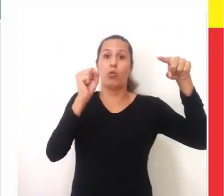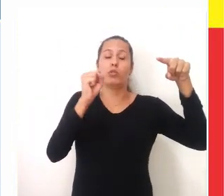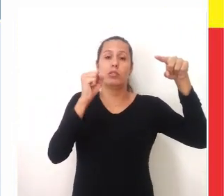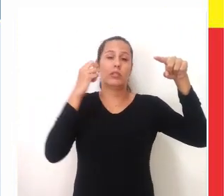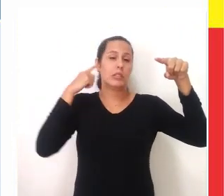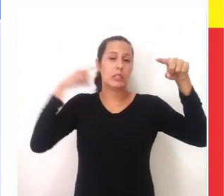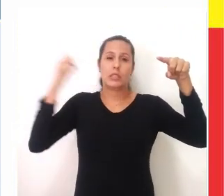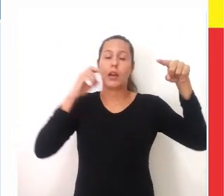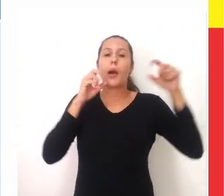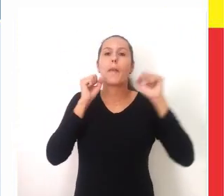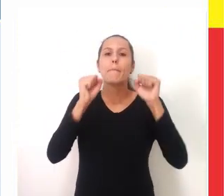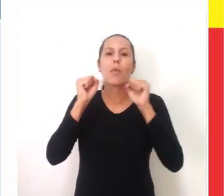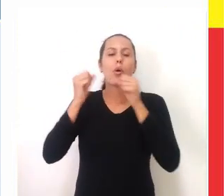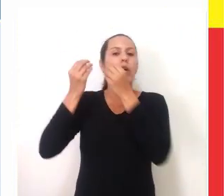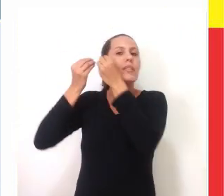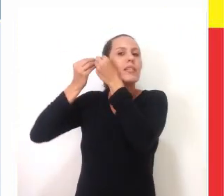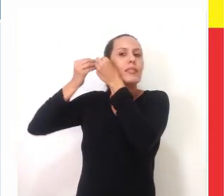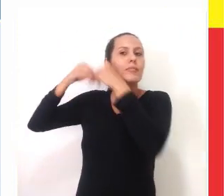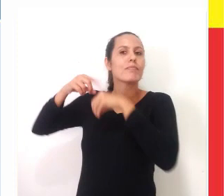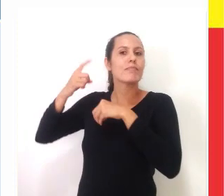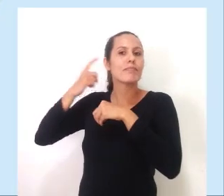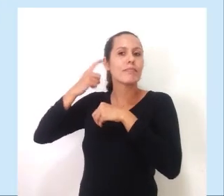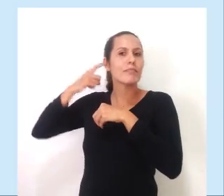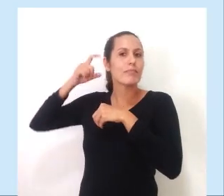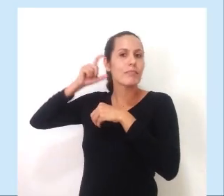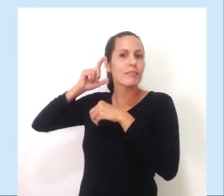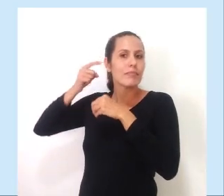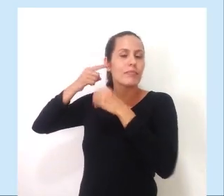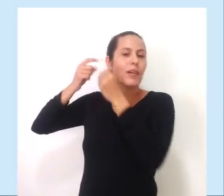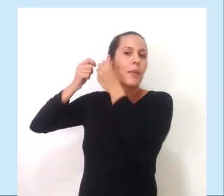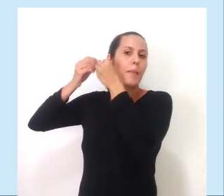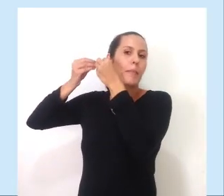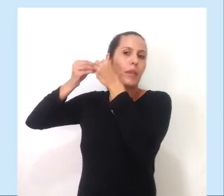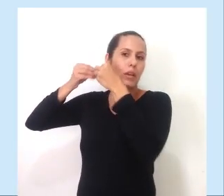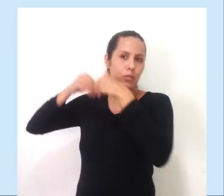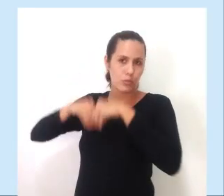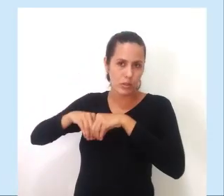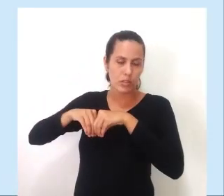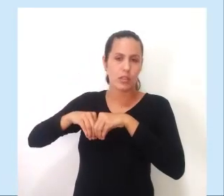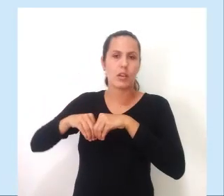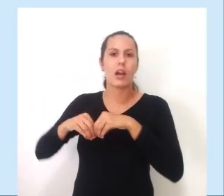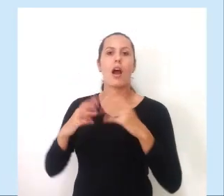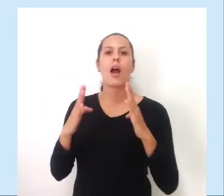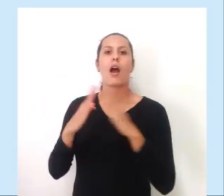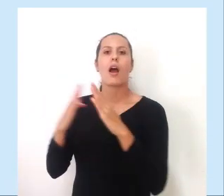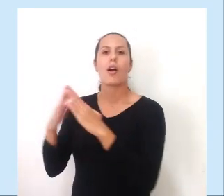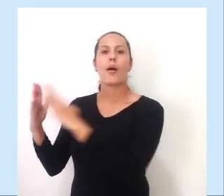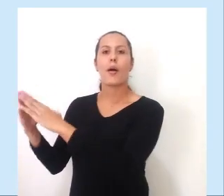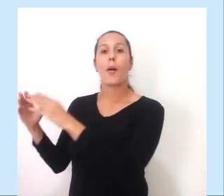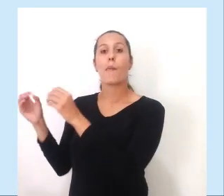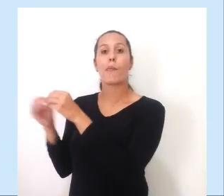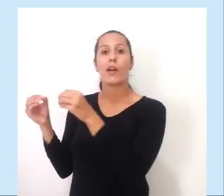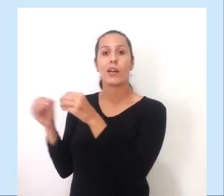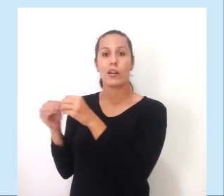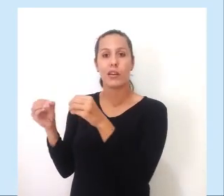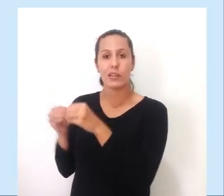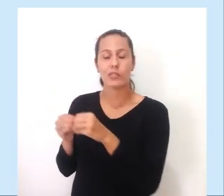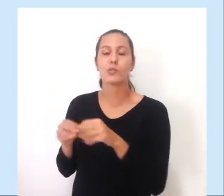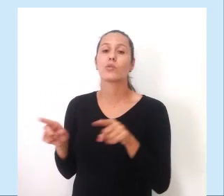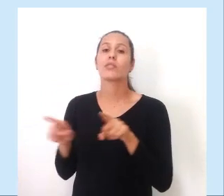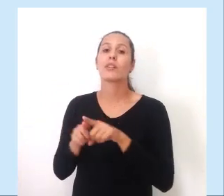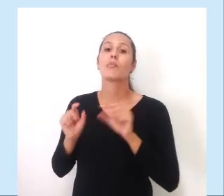pode afetar a audição de moradores em torno desse parque eólico e, além do